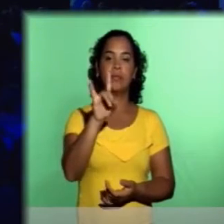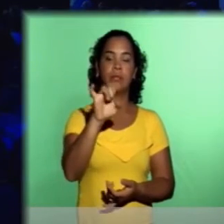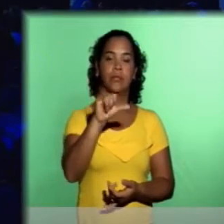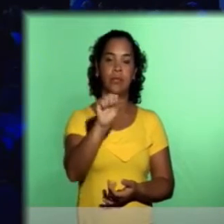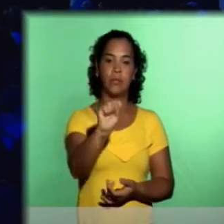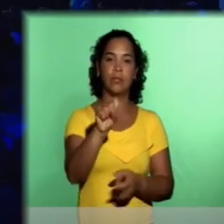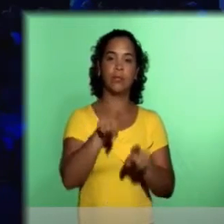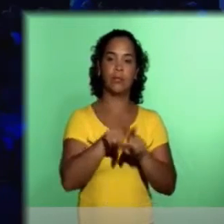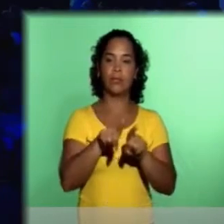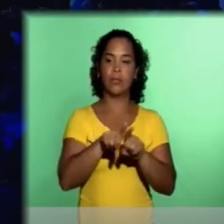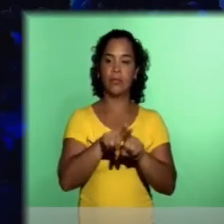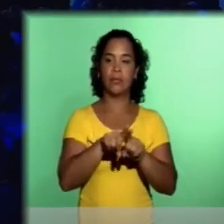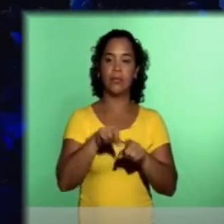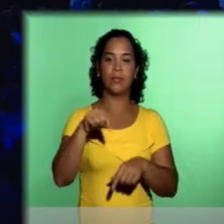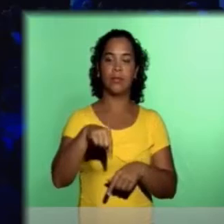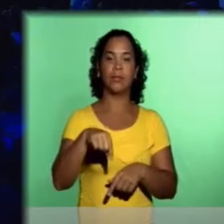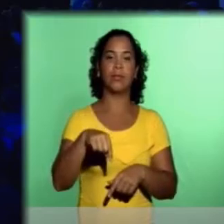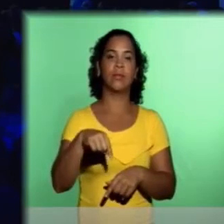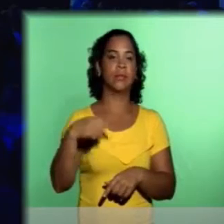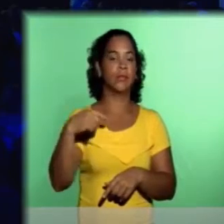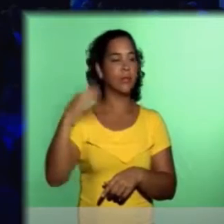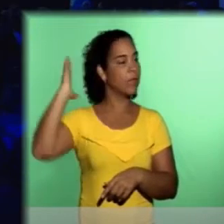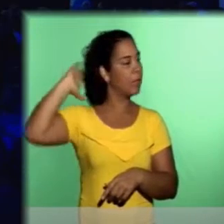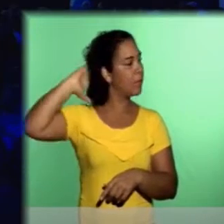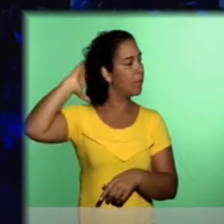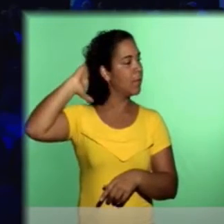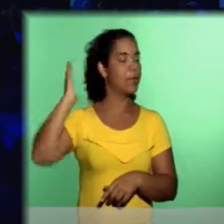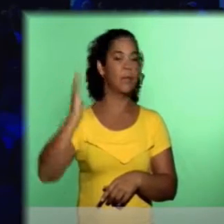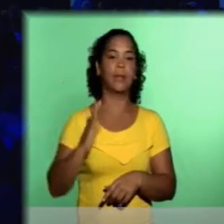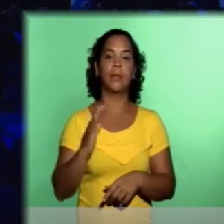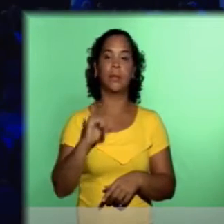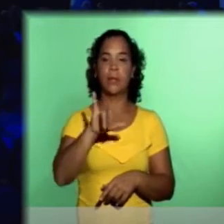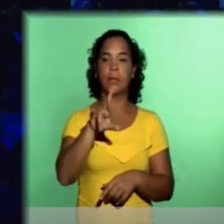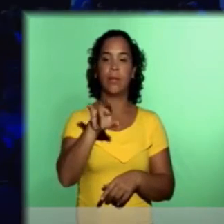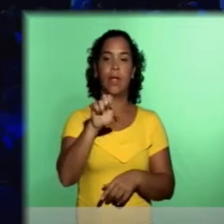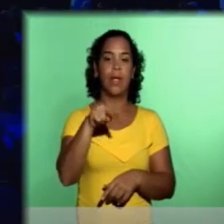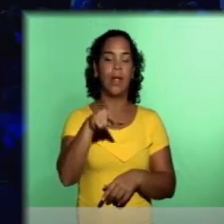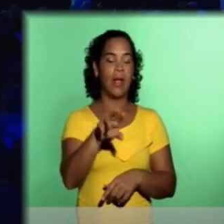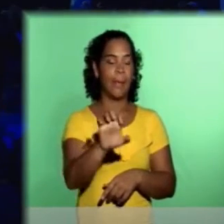Santa Bárbara, de Santa Bárbara do Pará. Lourdes Irene...